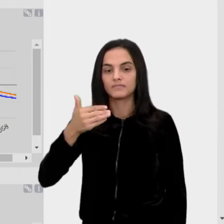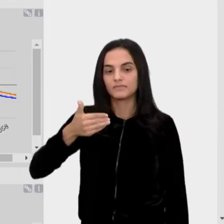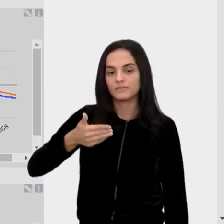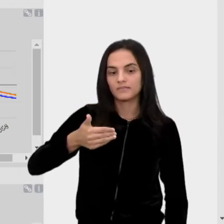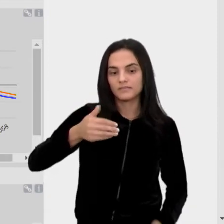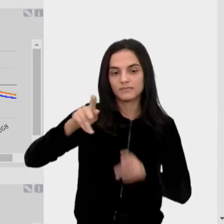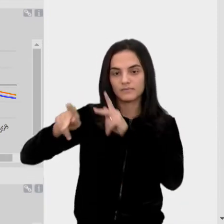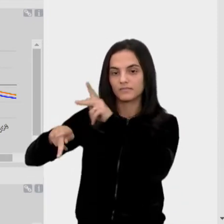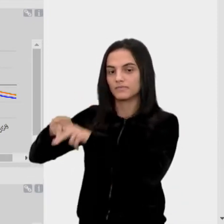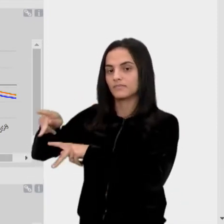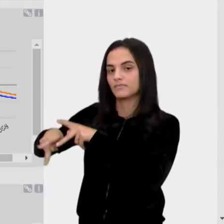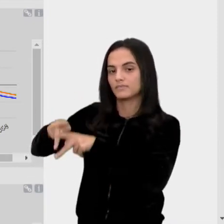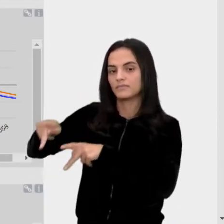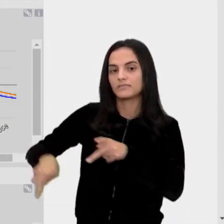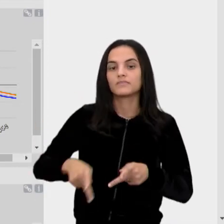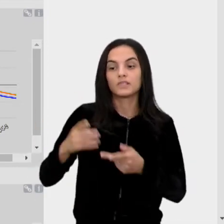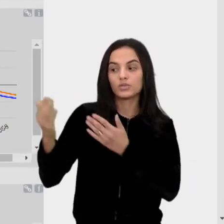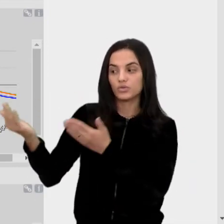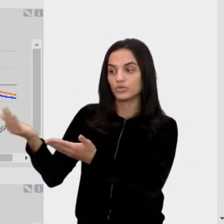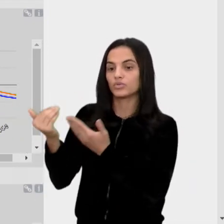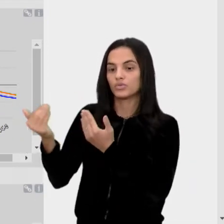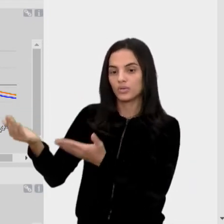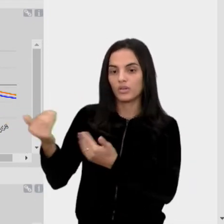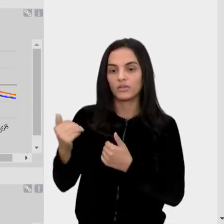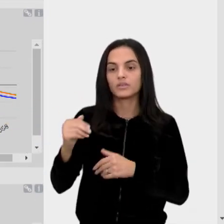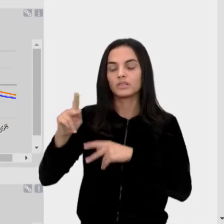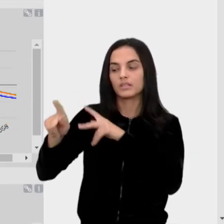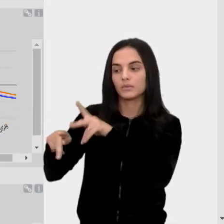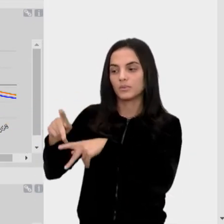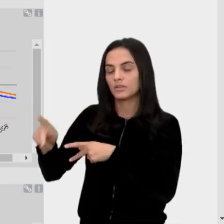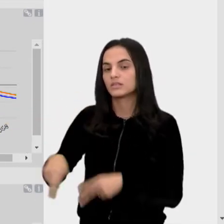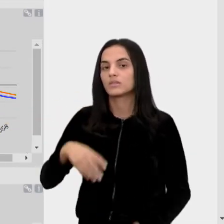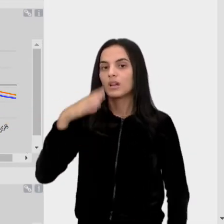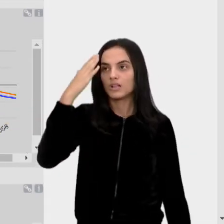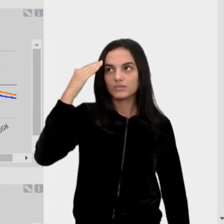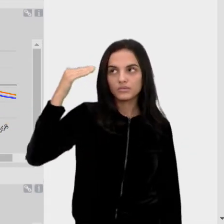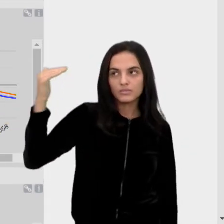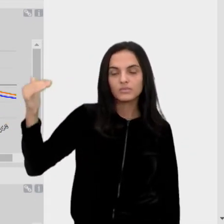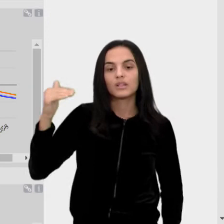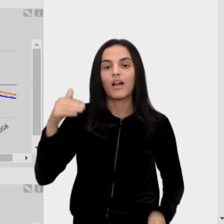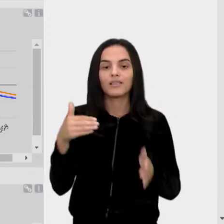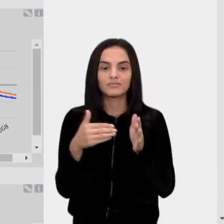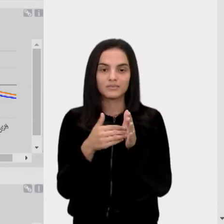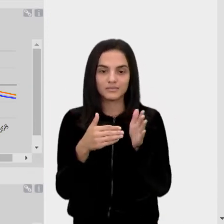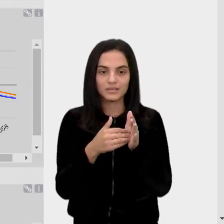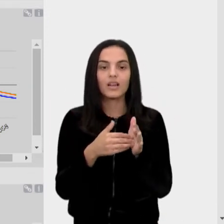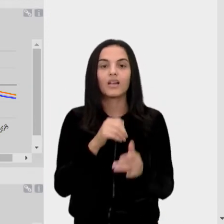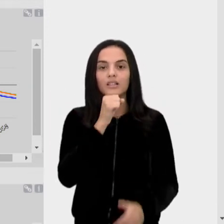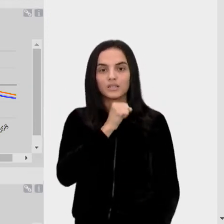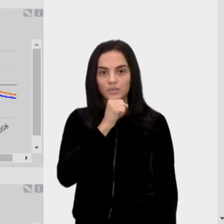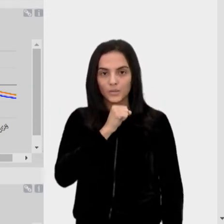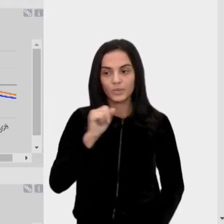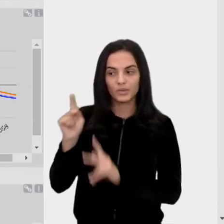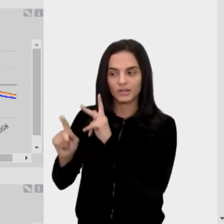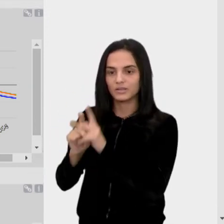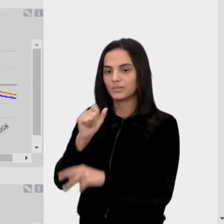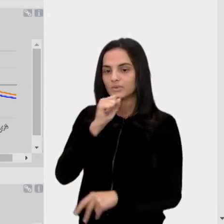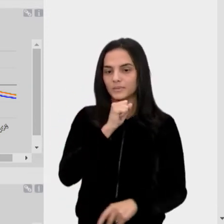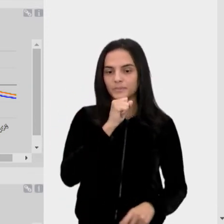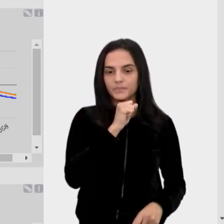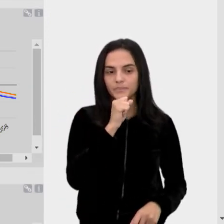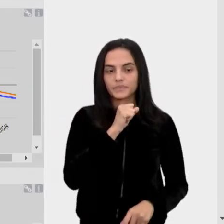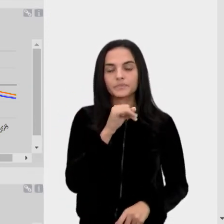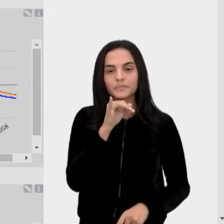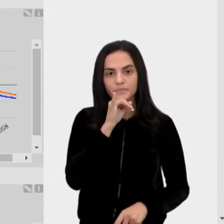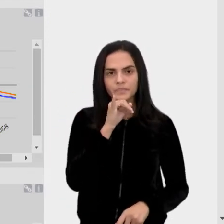da população jovem, né, da população adulta e vai indo até a população idosa, né? Nós temos aqui, por